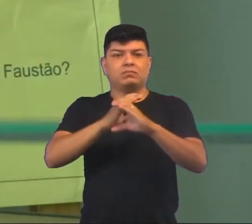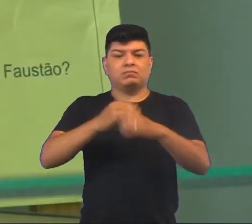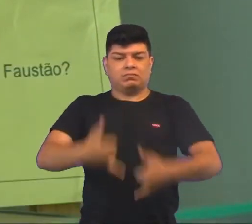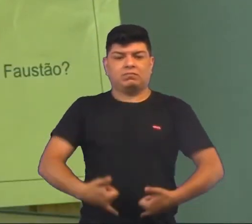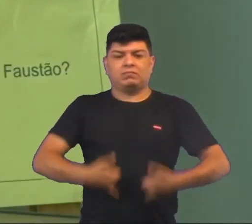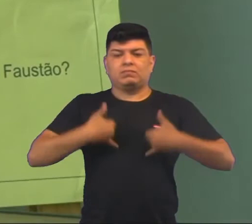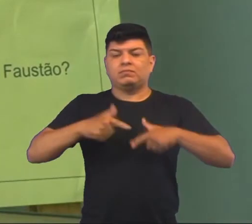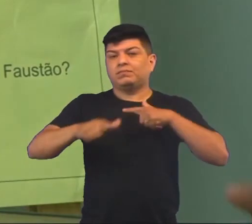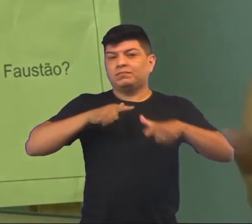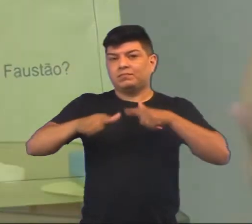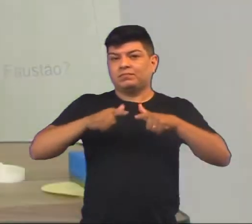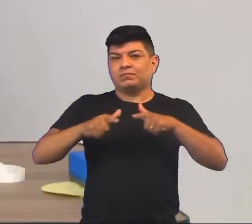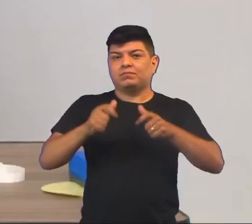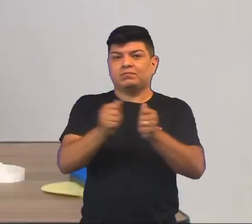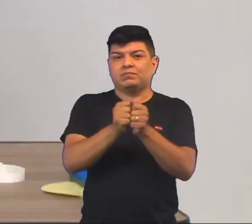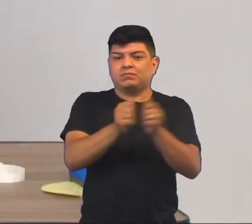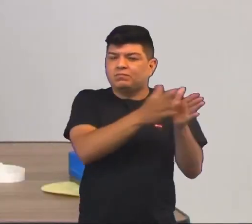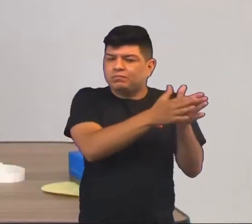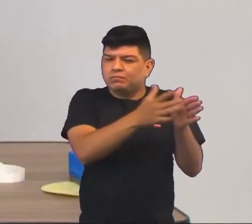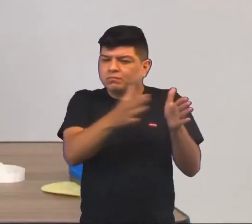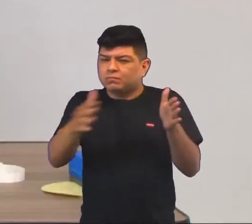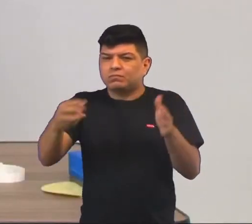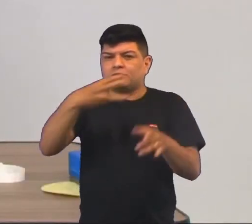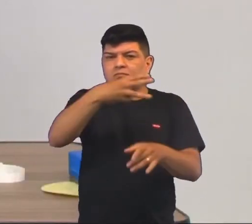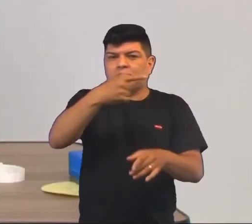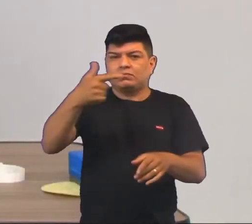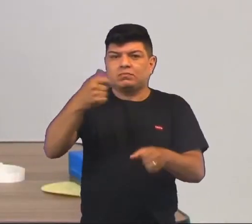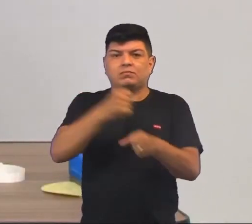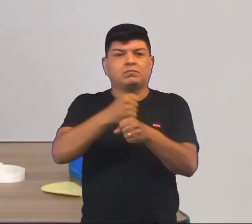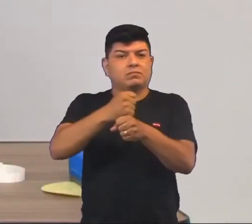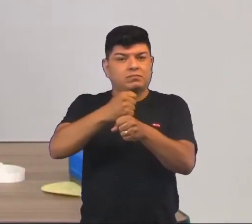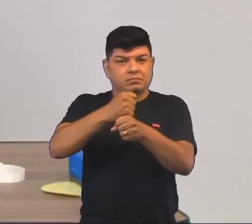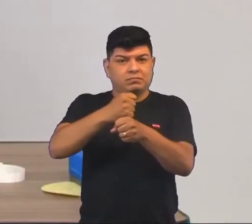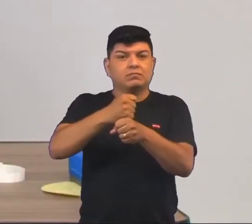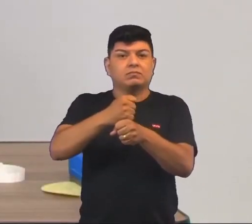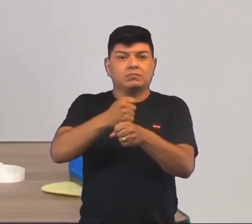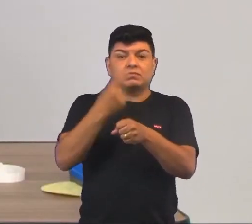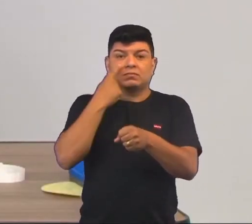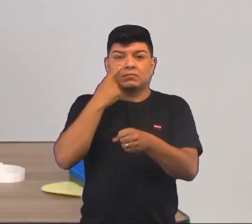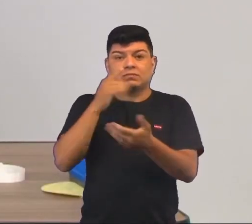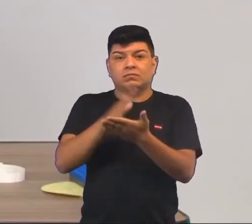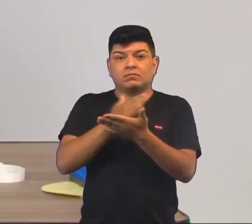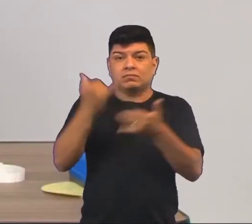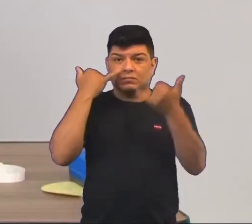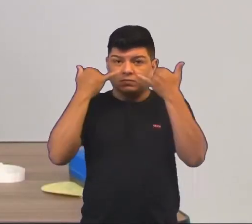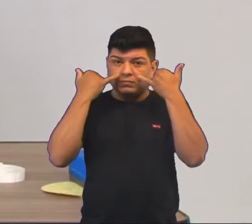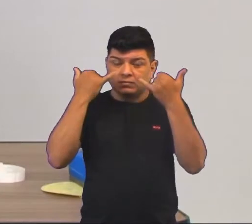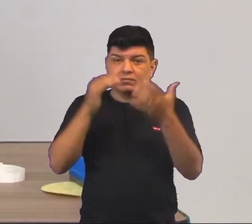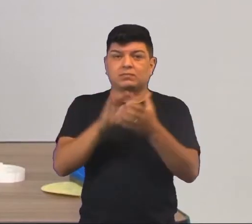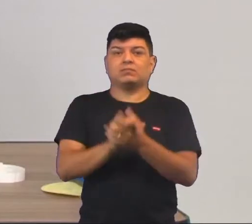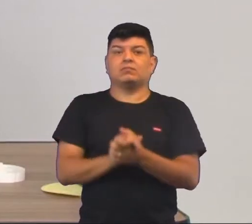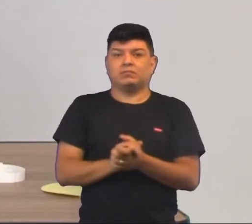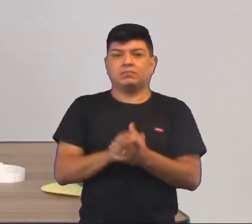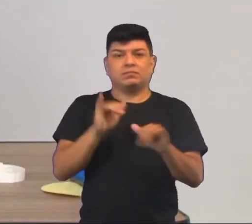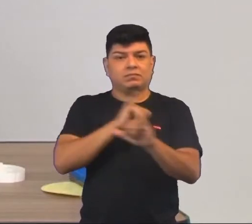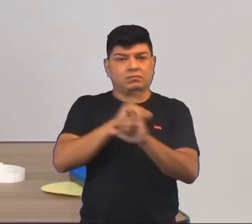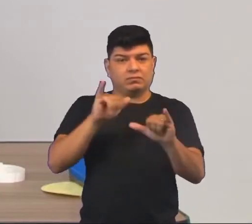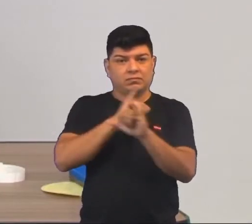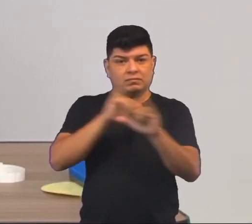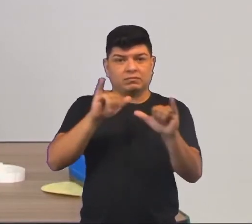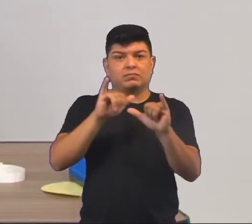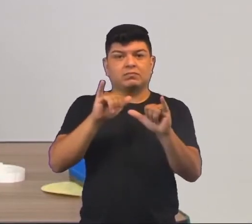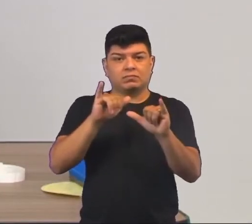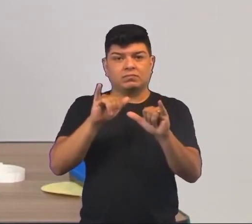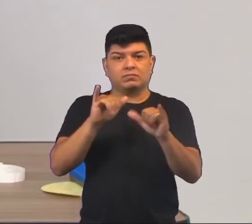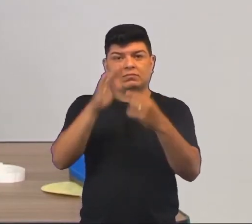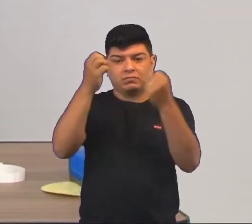orgulho de trabalhar com ele durante o período aí de 32 anos. Nós vimos algumas informações na nossa notícia, como eu